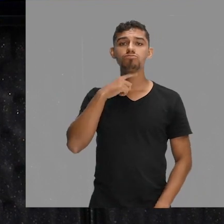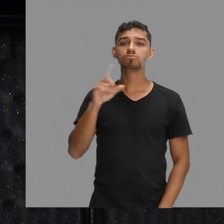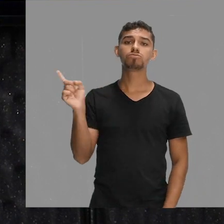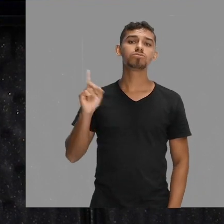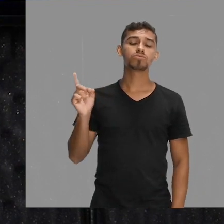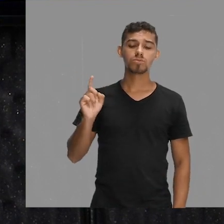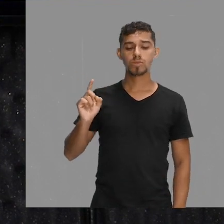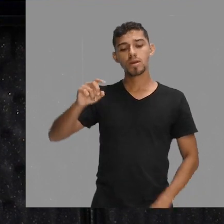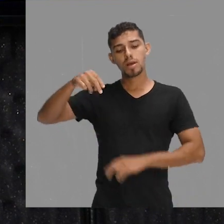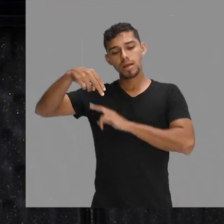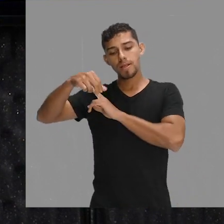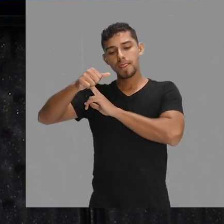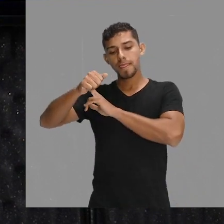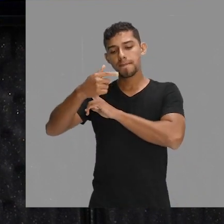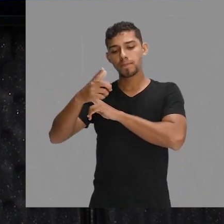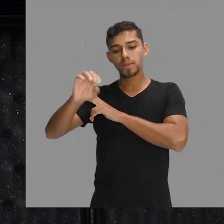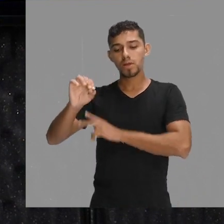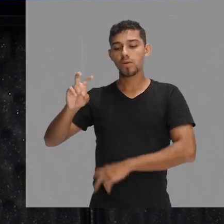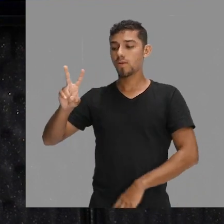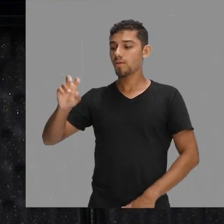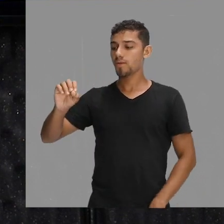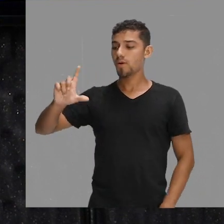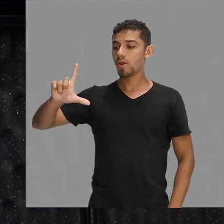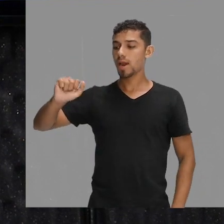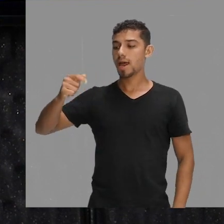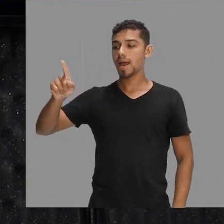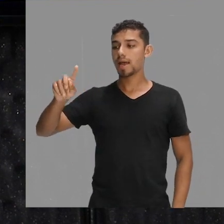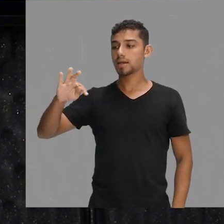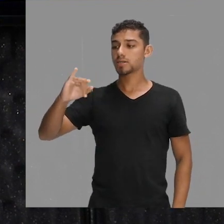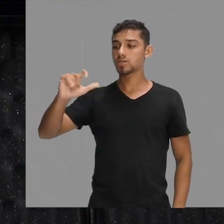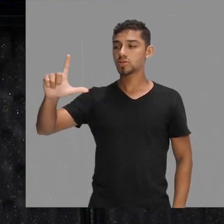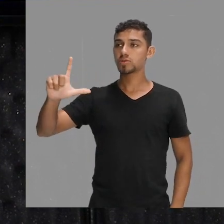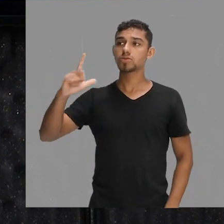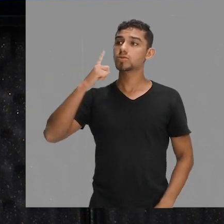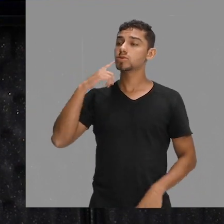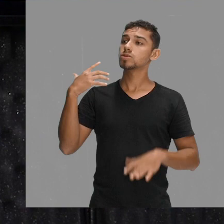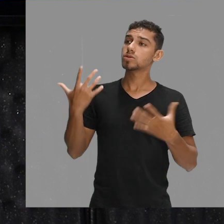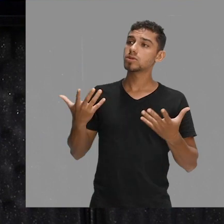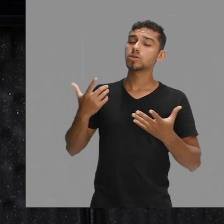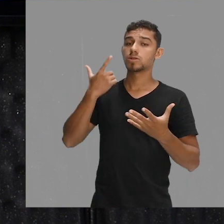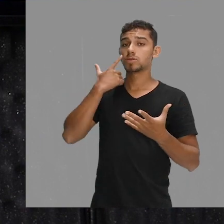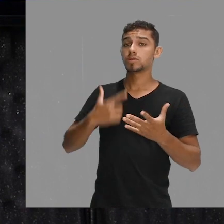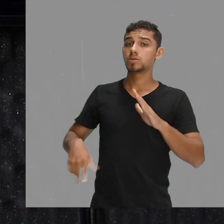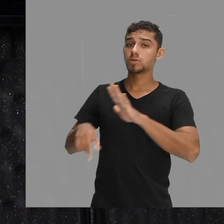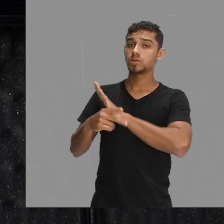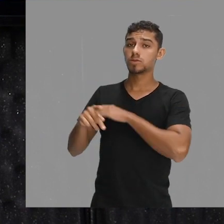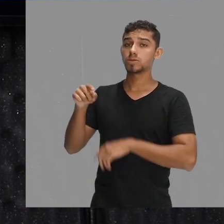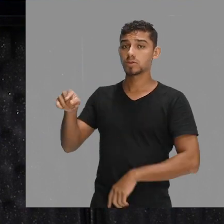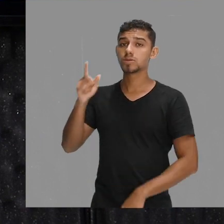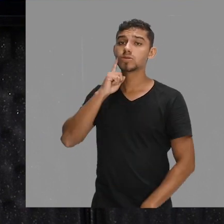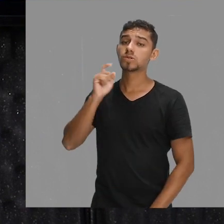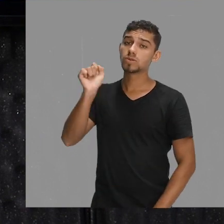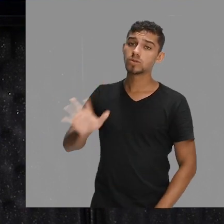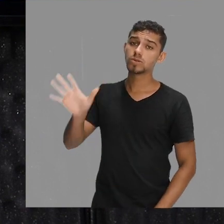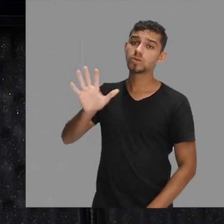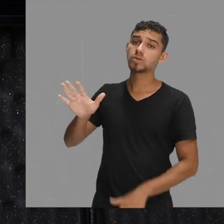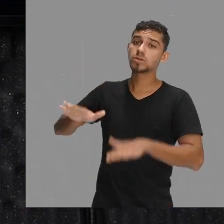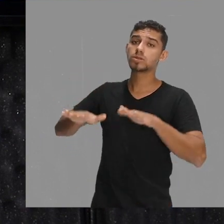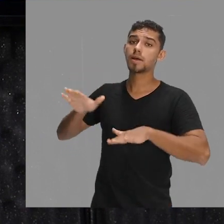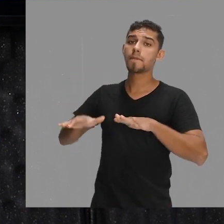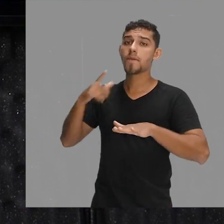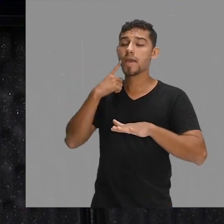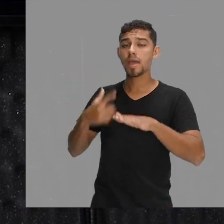passar com facilidade para o estado de vapor, para o estado gasoso. Então, as propriedades qualitativas, elas